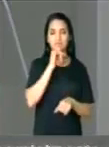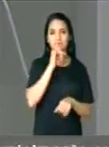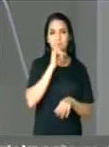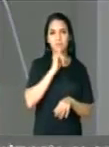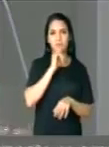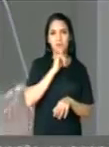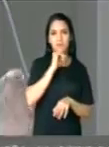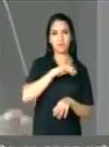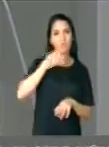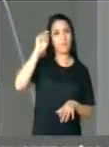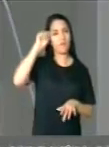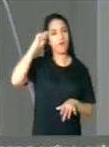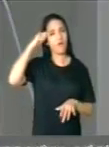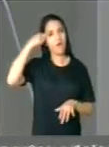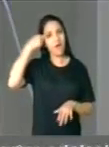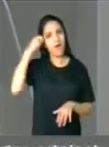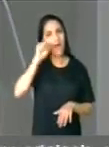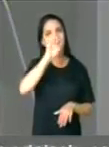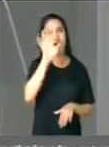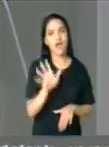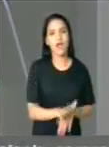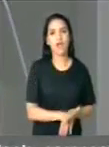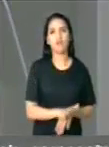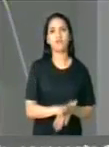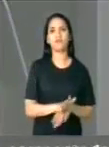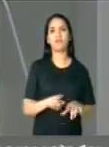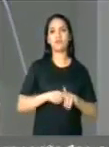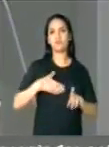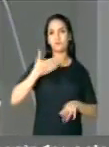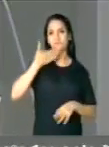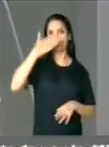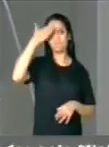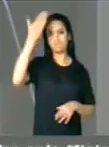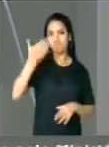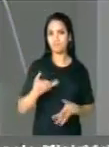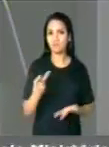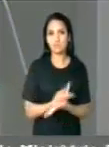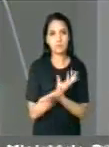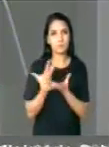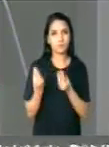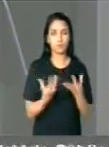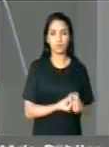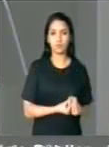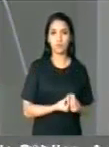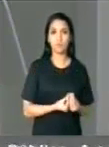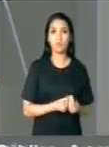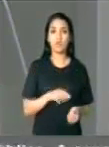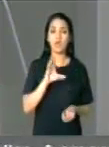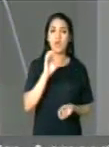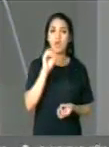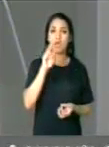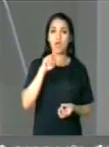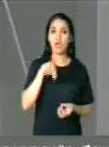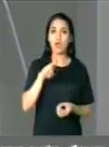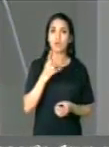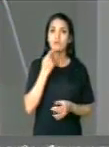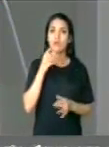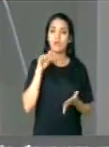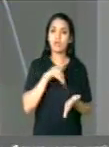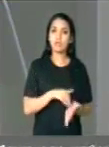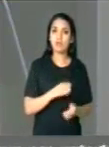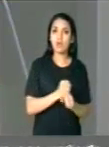onde a prática está concentrada. A ONU estima que até 2030, mais de